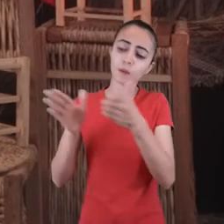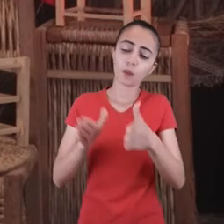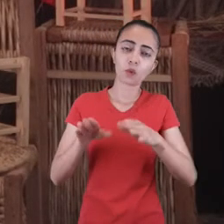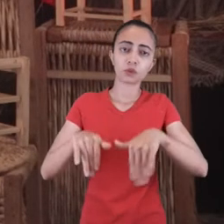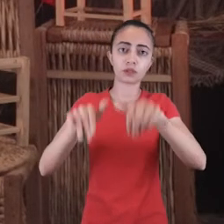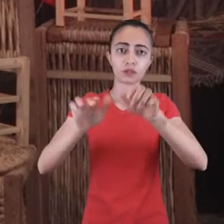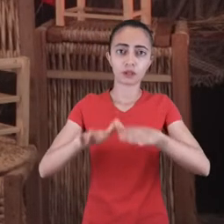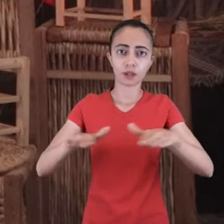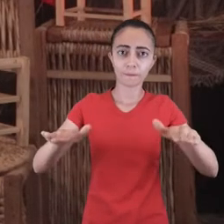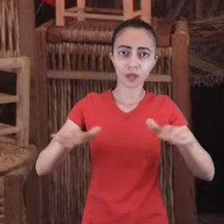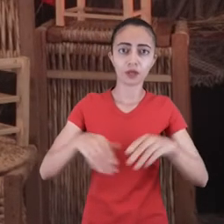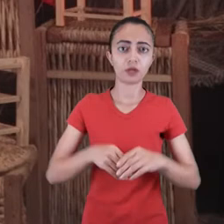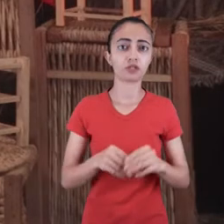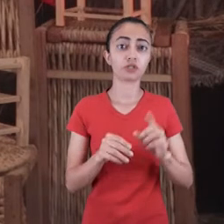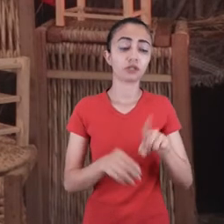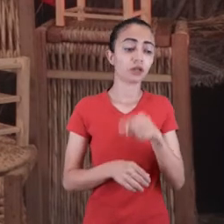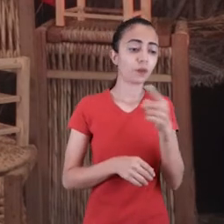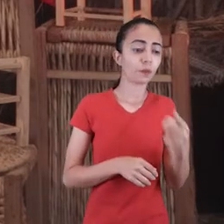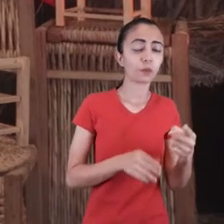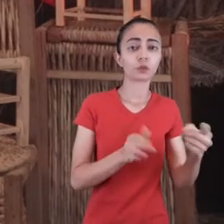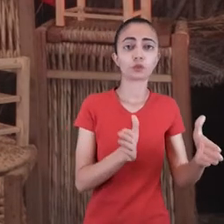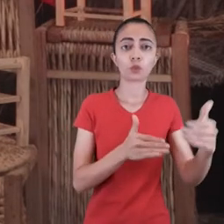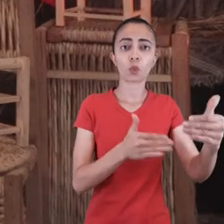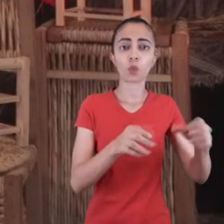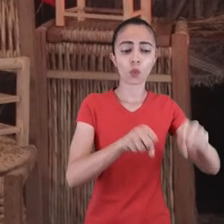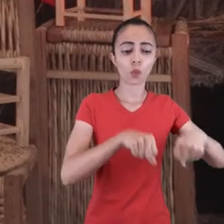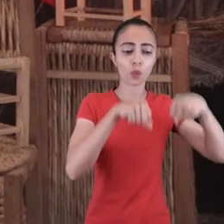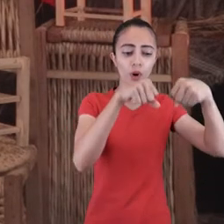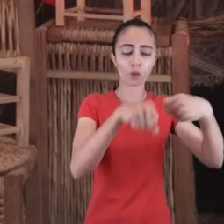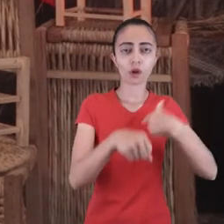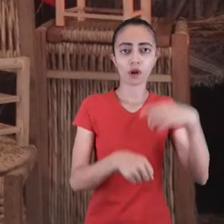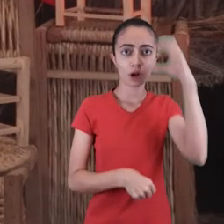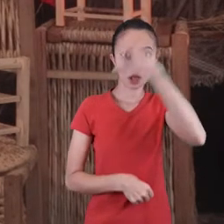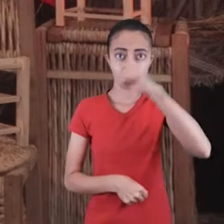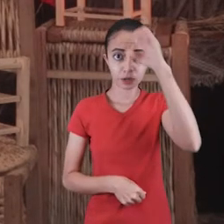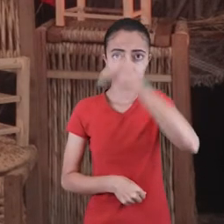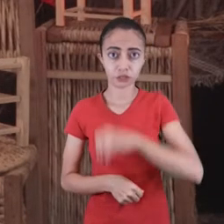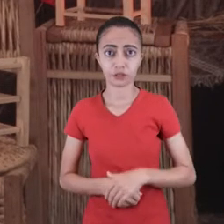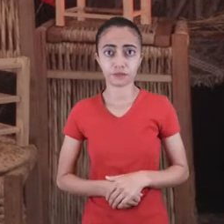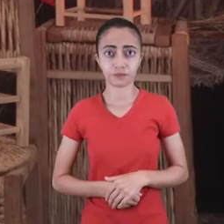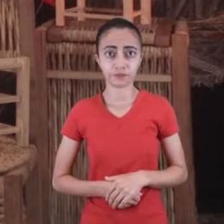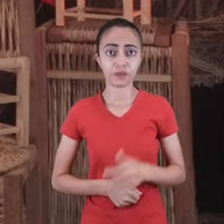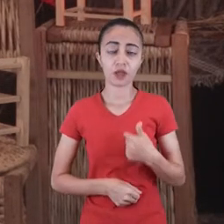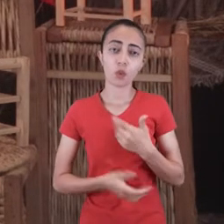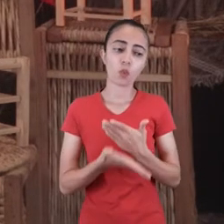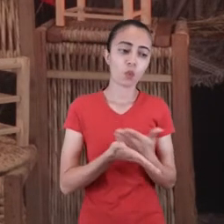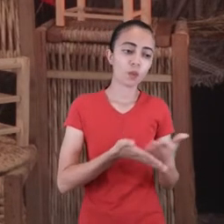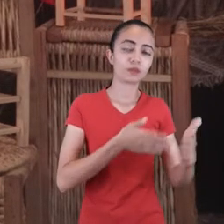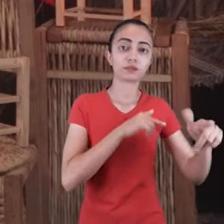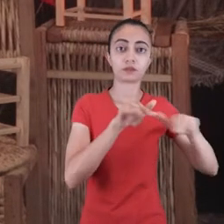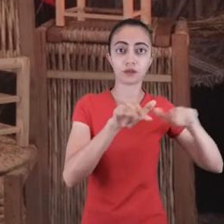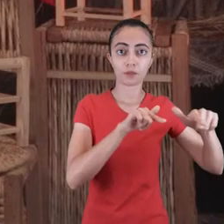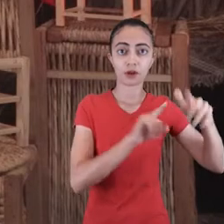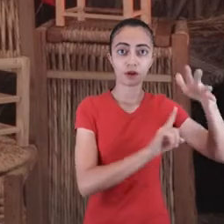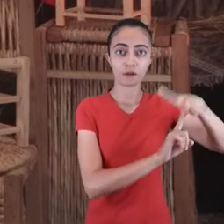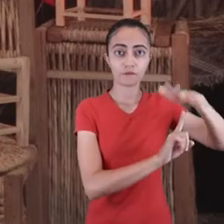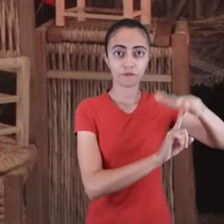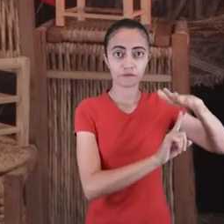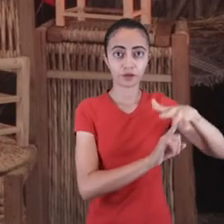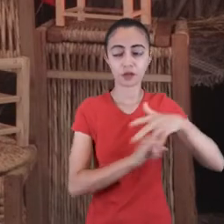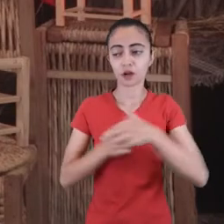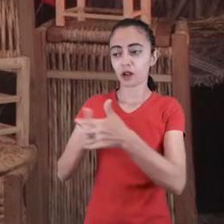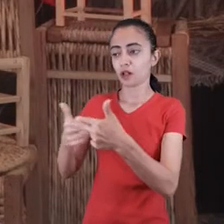foi os tapetes, depois dos tapetes foi os baús. Eu comecei a trabalhar com a minha mãe na feira, levando